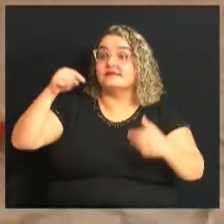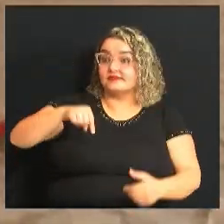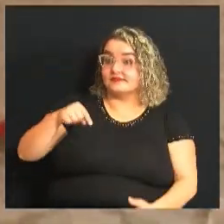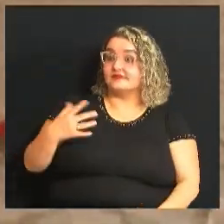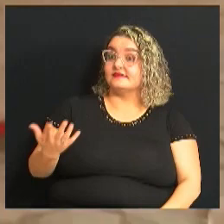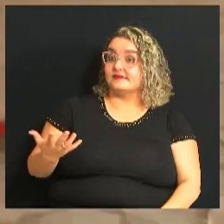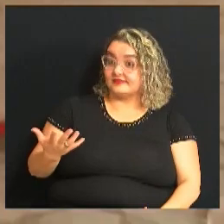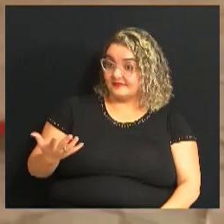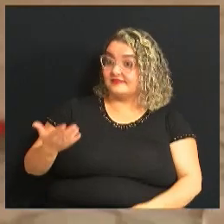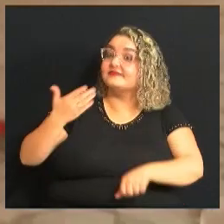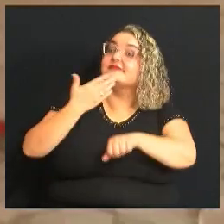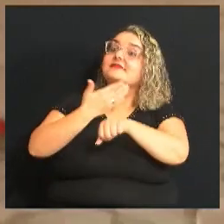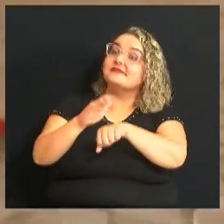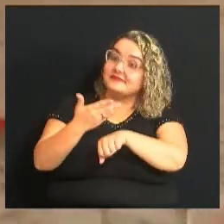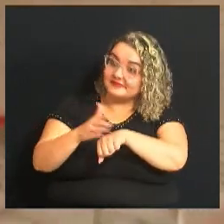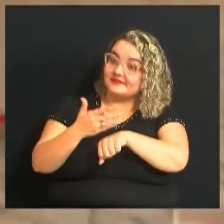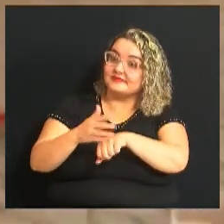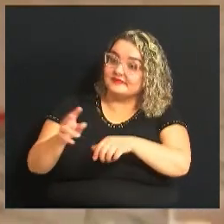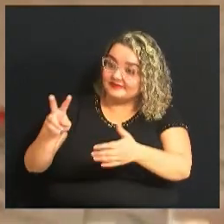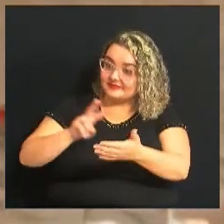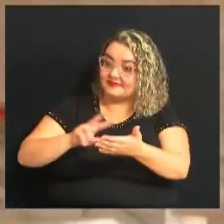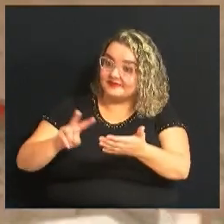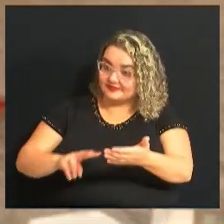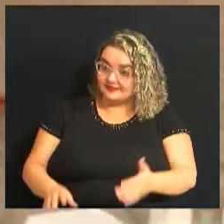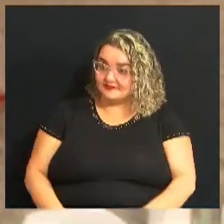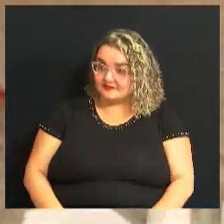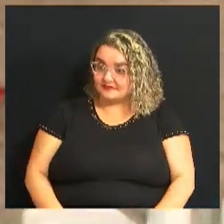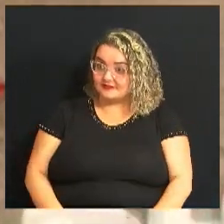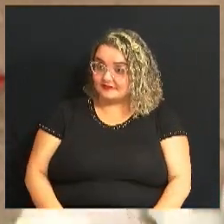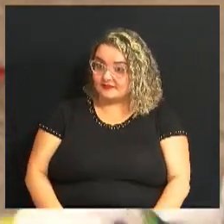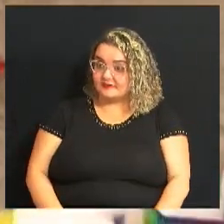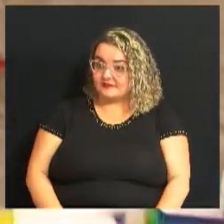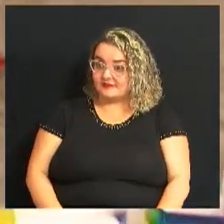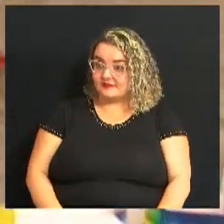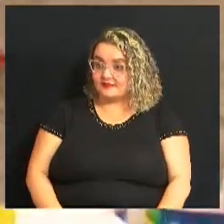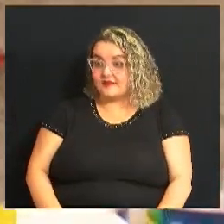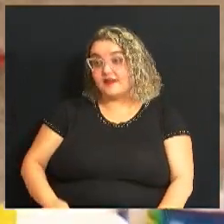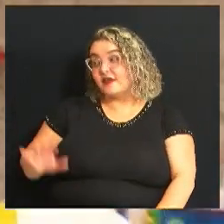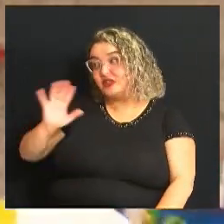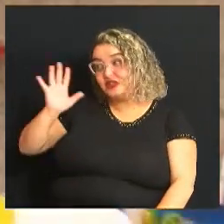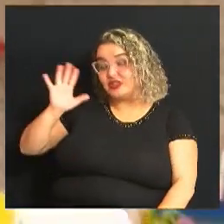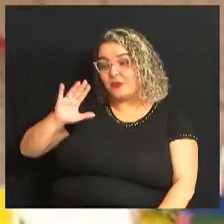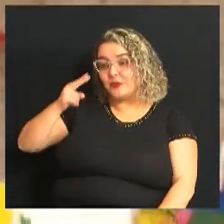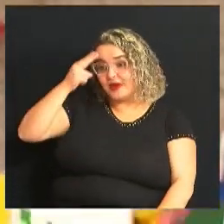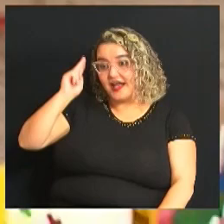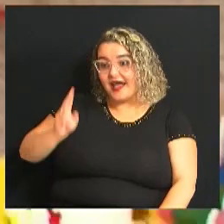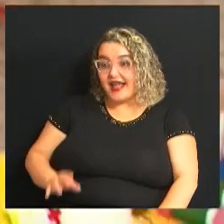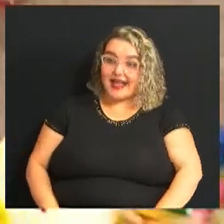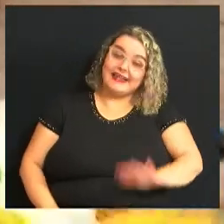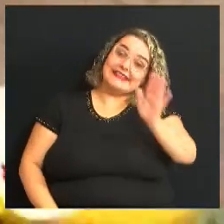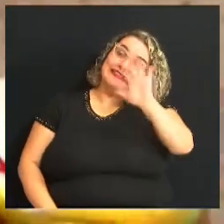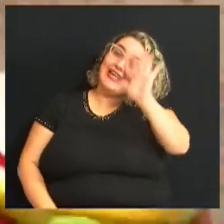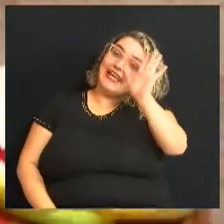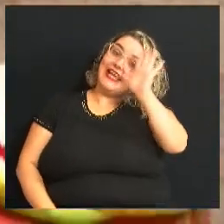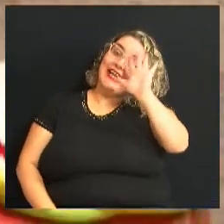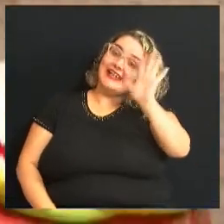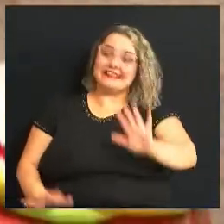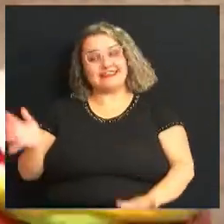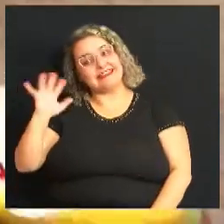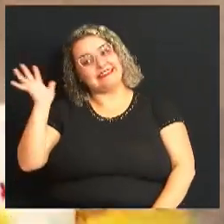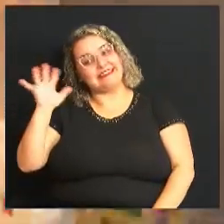a praticar leitura desde pequenininho, não é isso? Todo mundo falando tchau ali pro Gabriel.